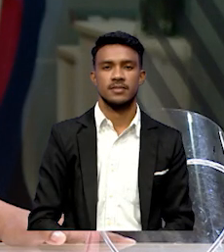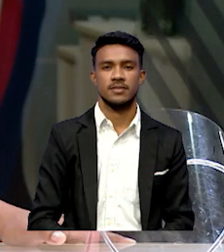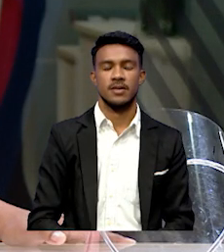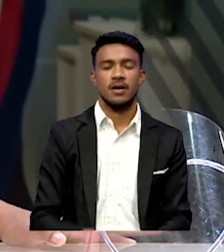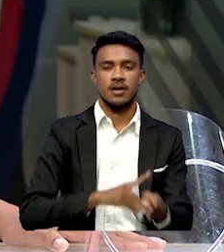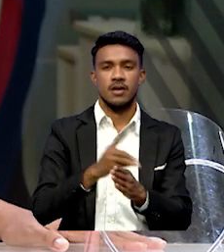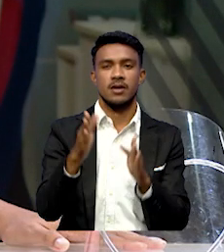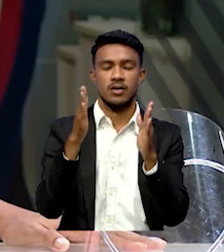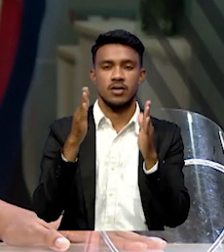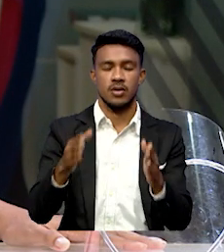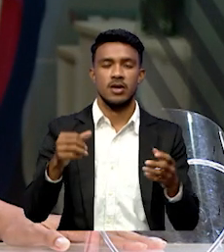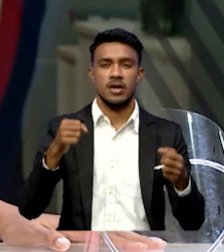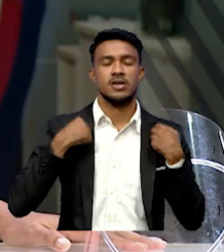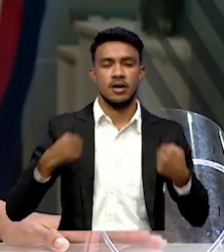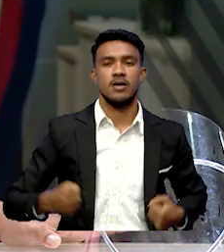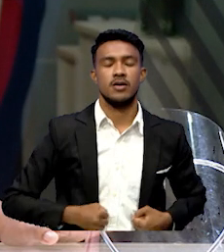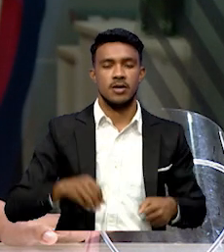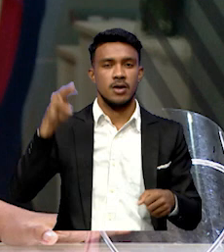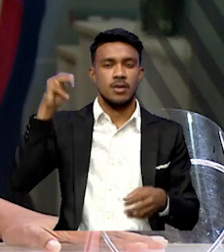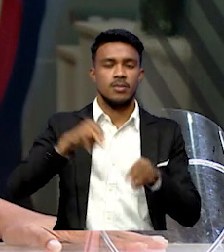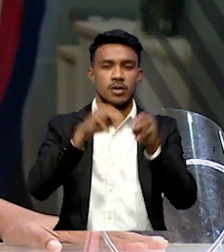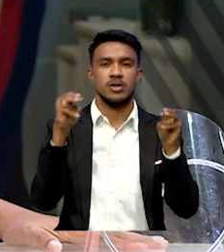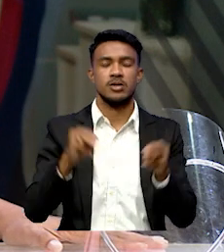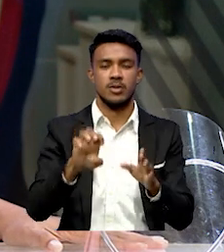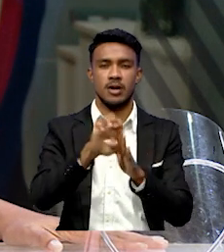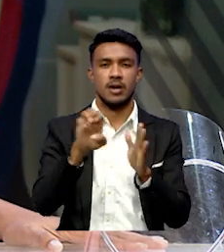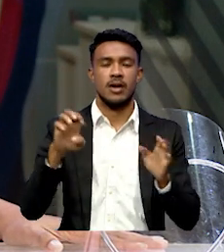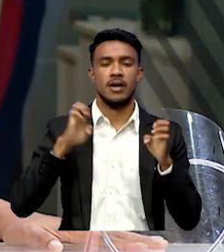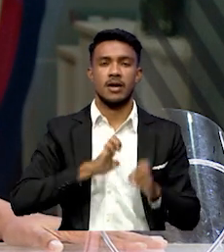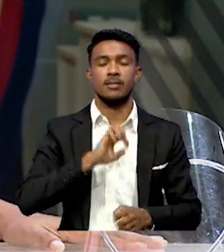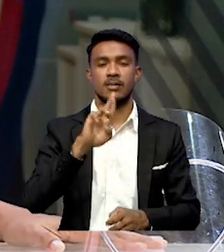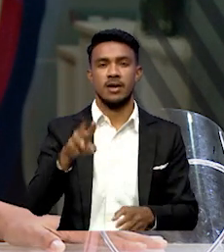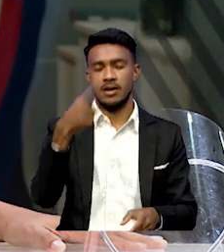Diretor Serviço Saúde Município Ermeira preocupa também recurso humano lá suficiente.